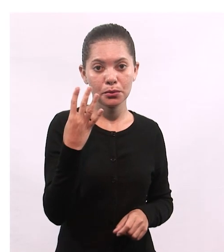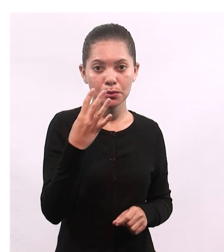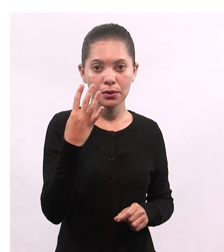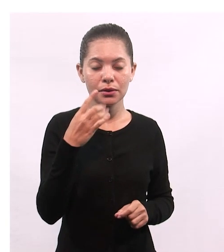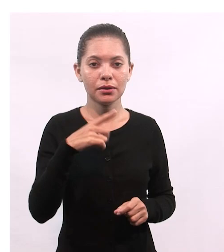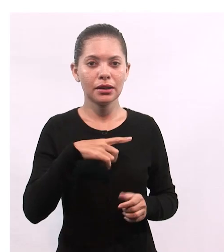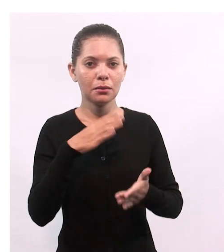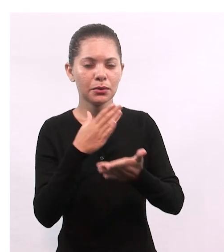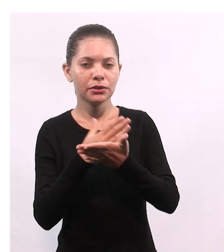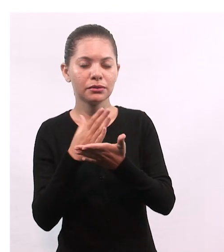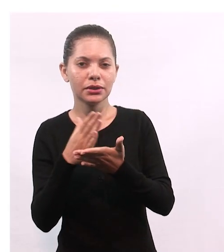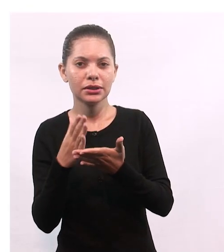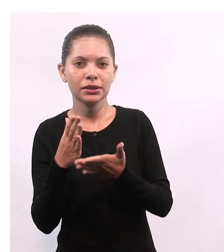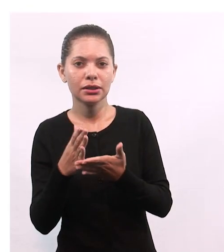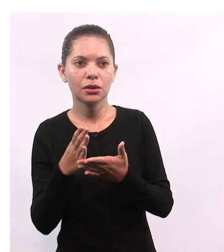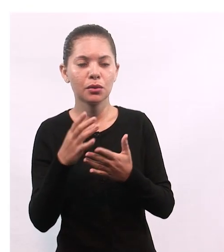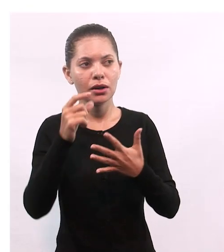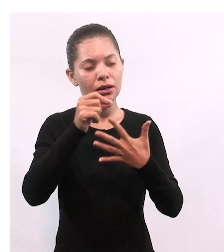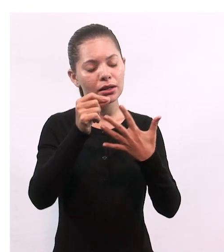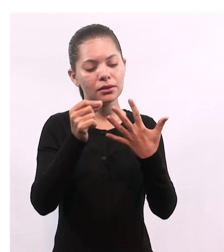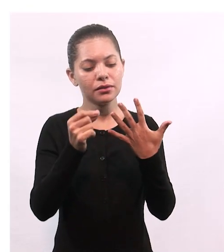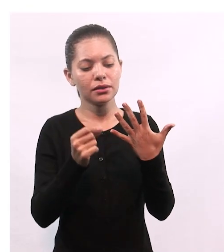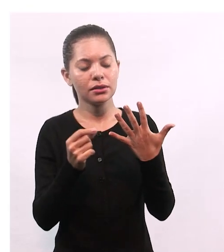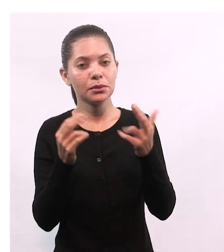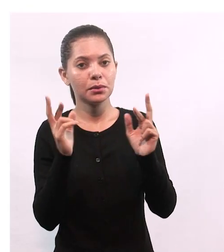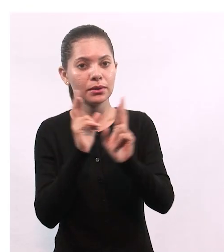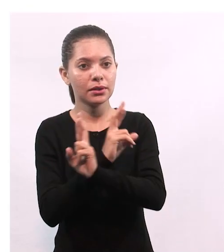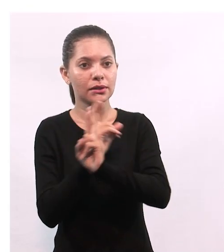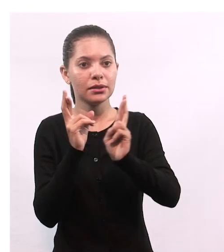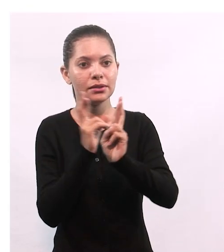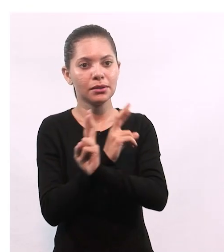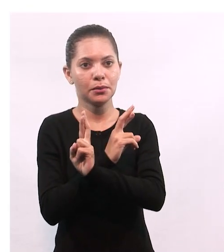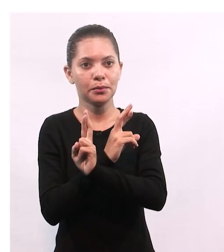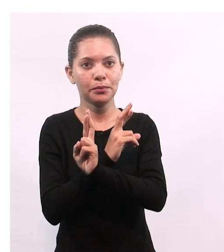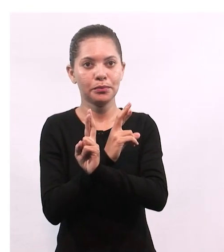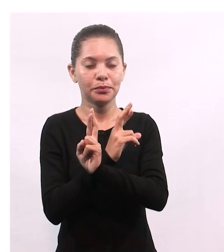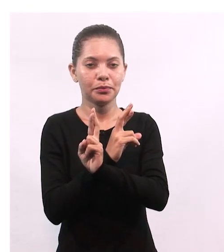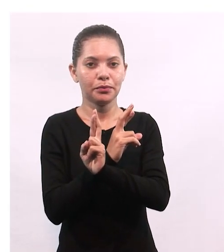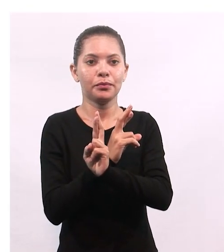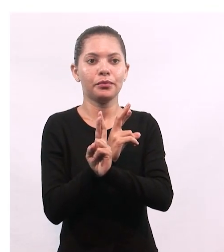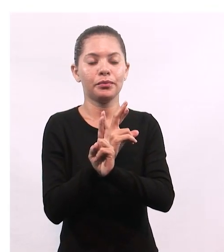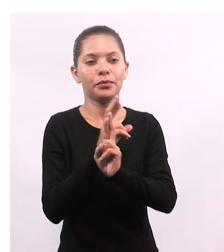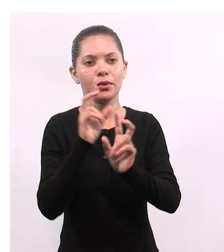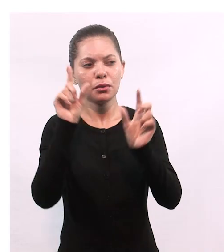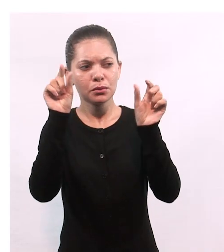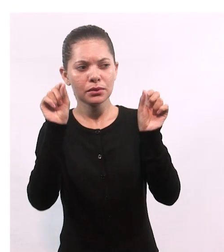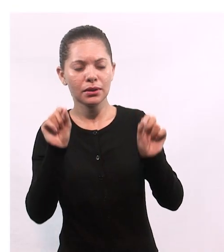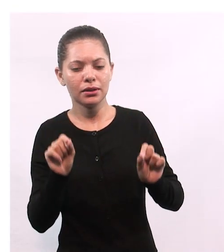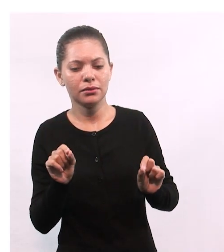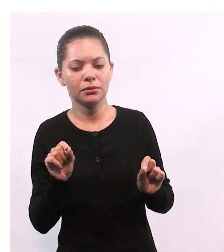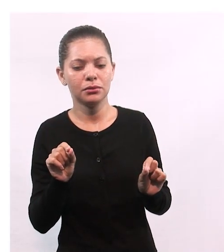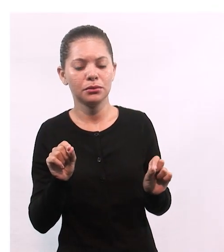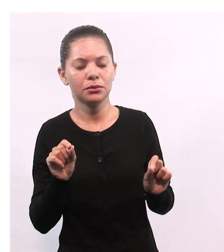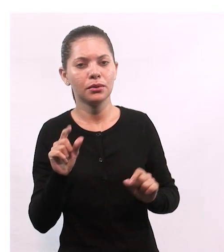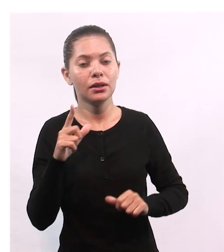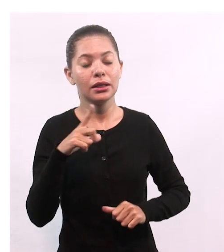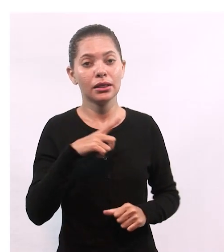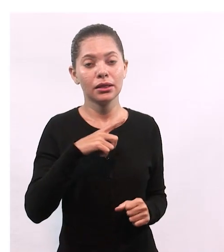os quadriláteros, a gente tem uma divisão que é a sua classificação em relação aos paralelismos dos